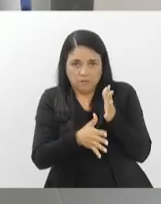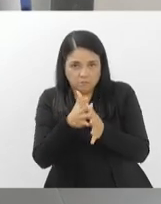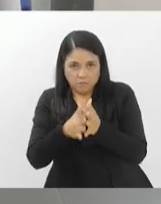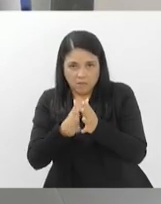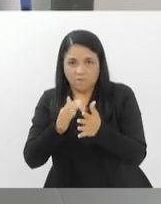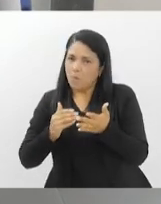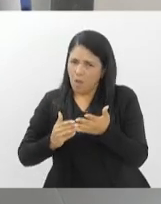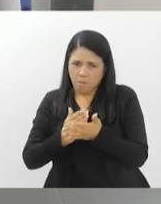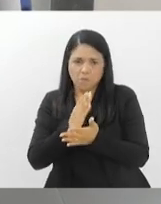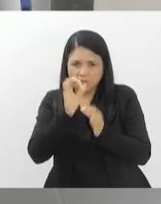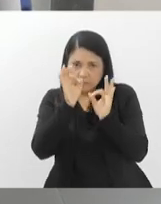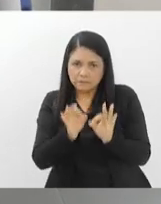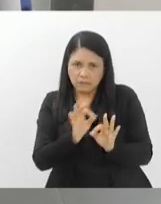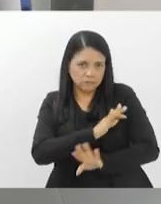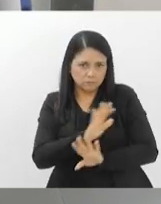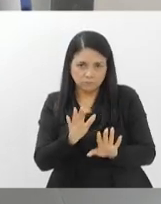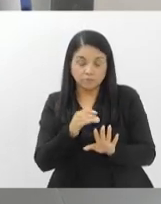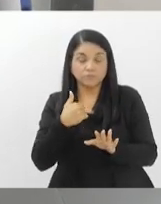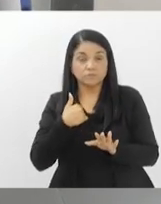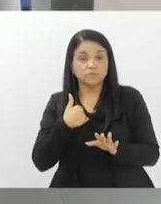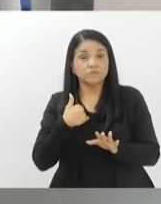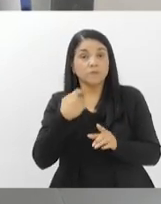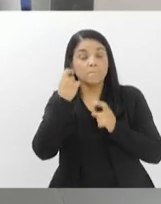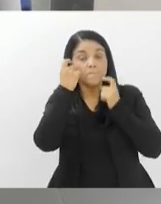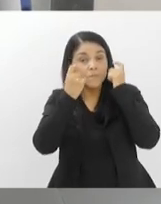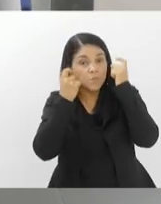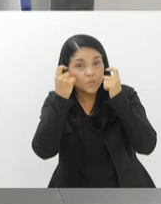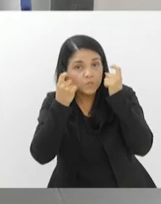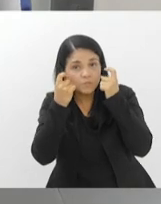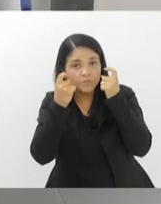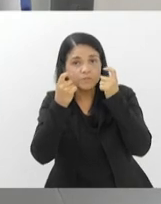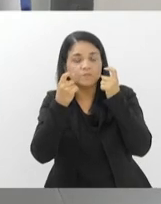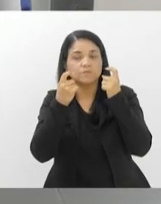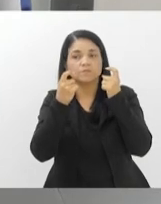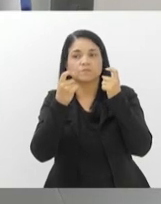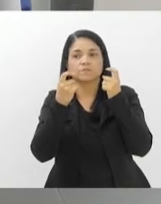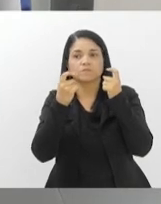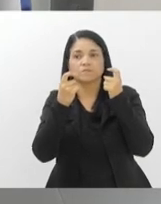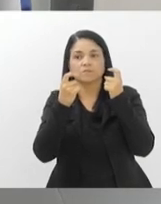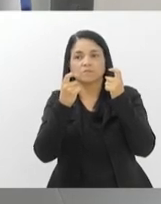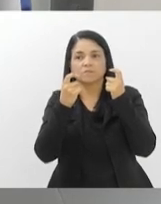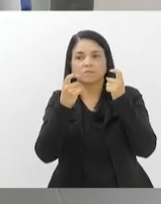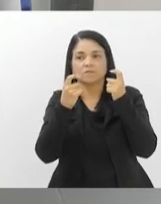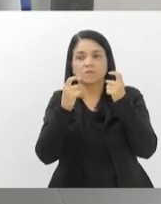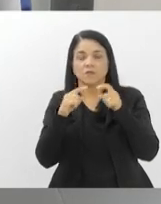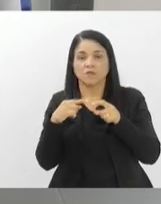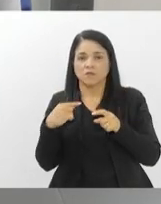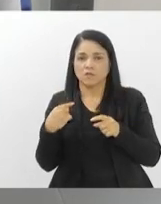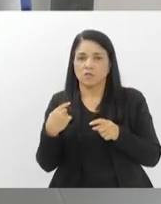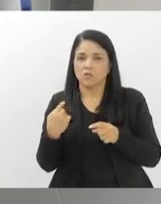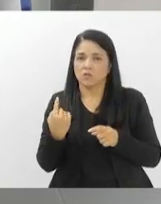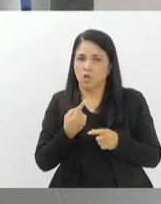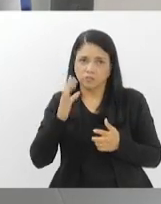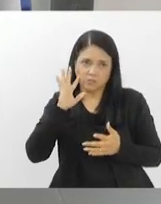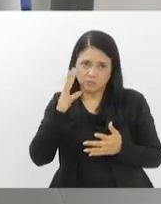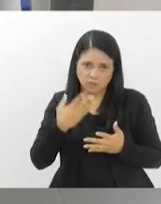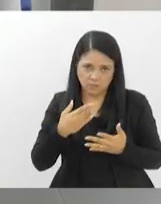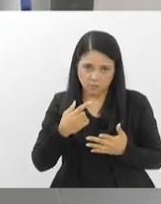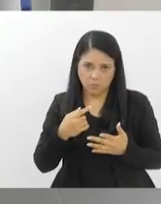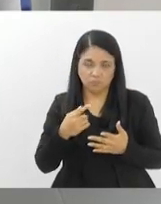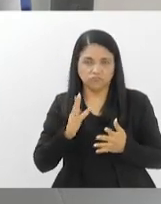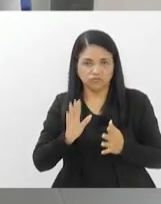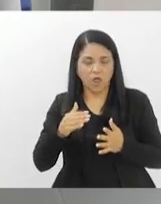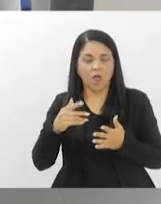aprovar com certeza. A minha questão só é que a gente, aliás, não foi decisão nossa não, isso já vem